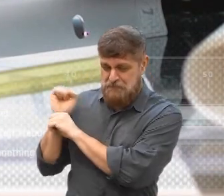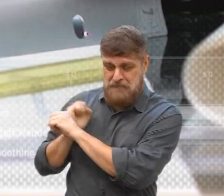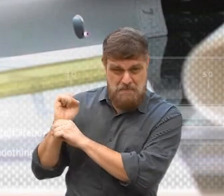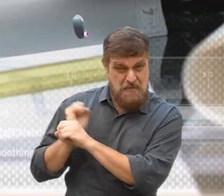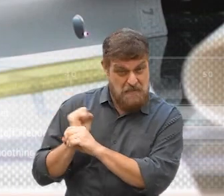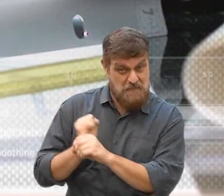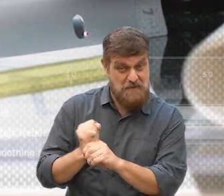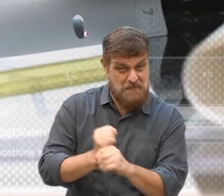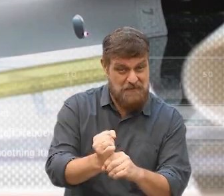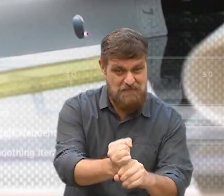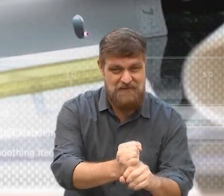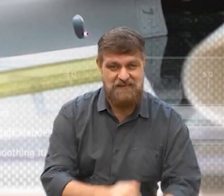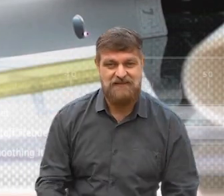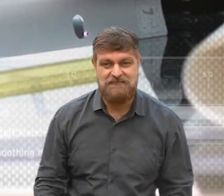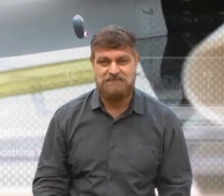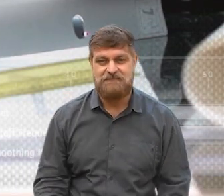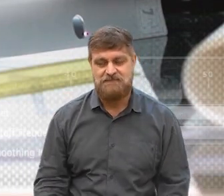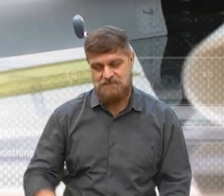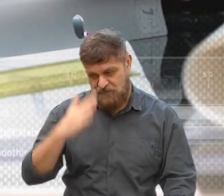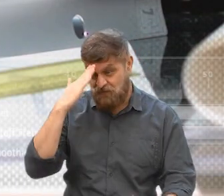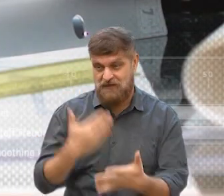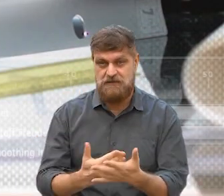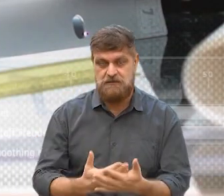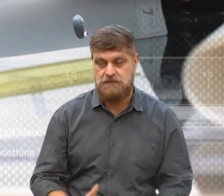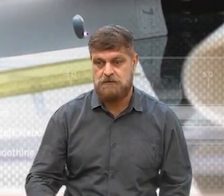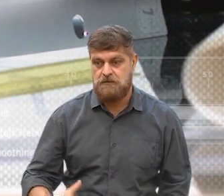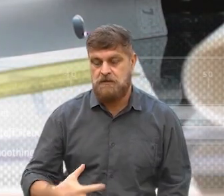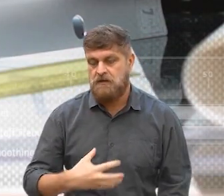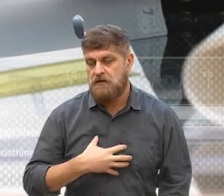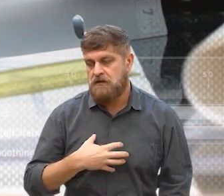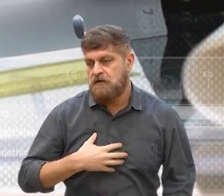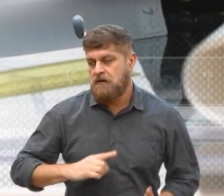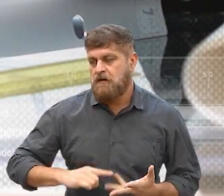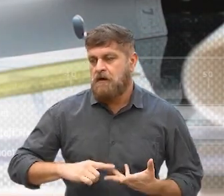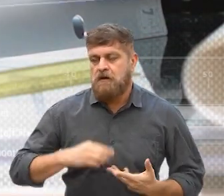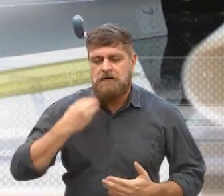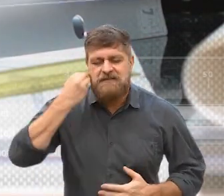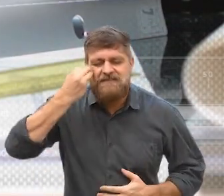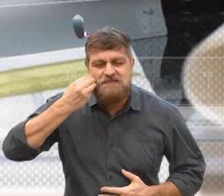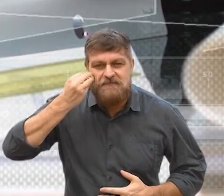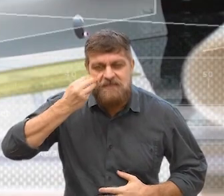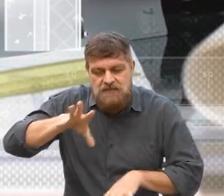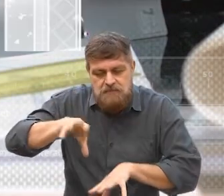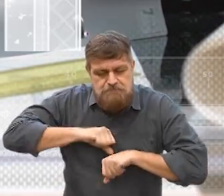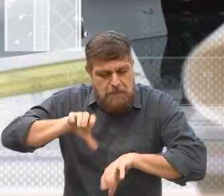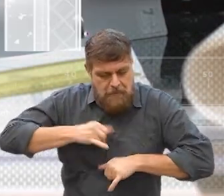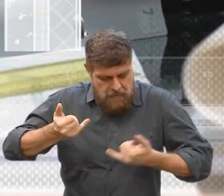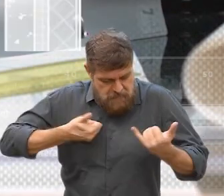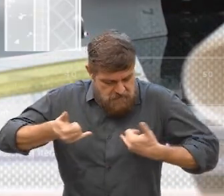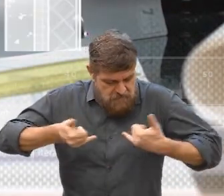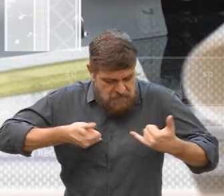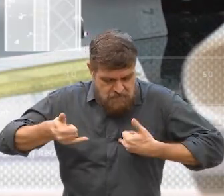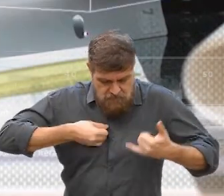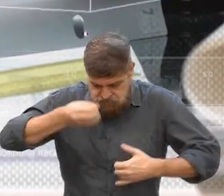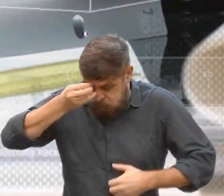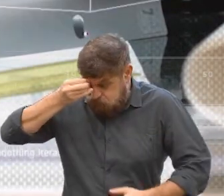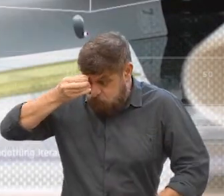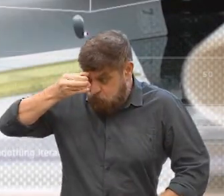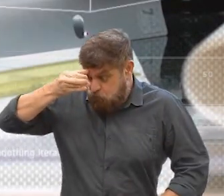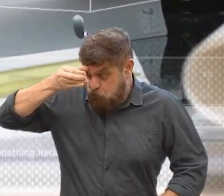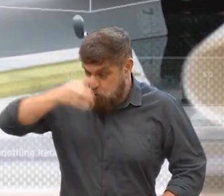eles colocavam muito em aplicações. Então, eles não faziam muito negócio de compra de imóvel. O foco